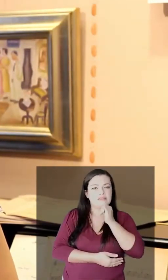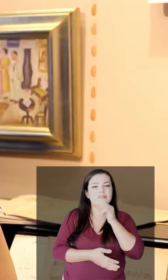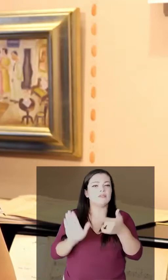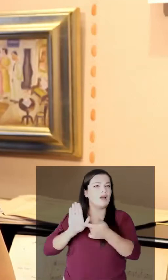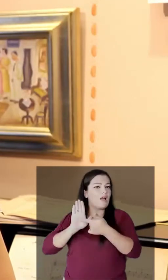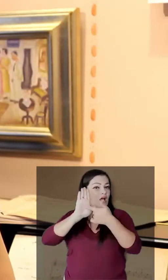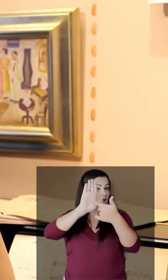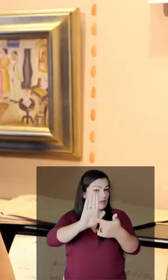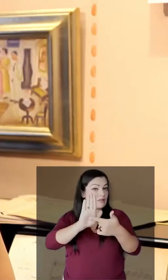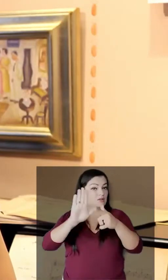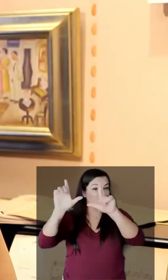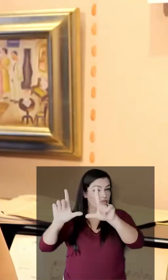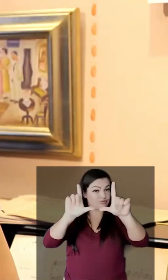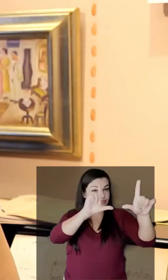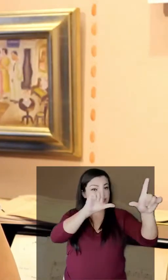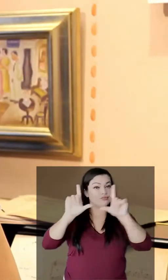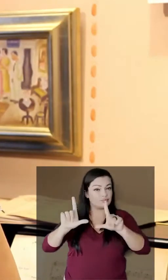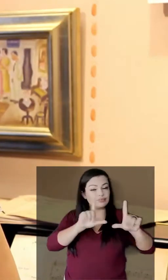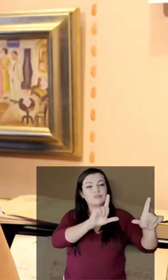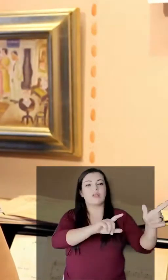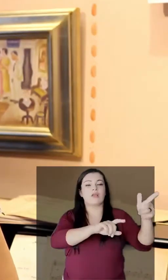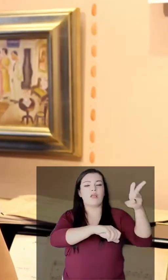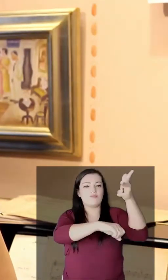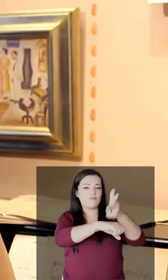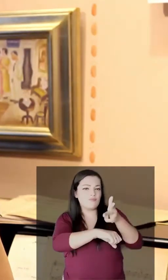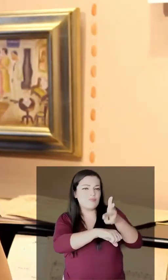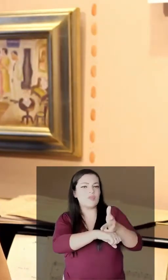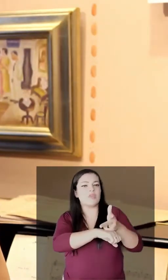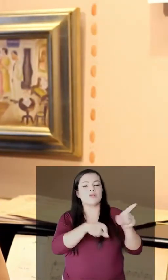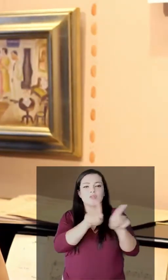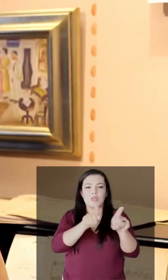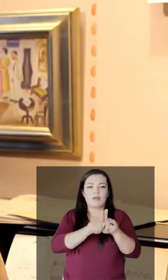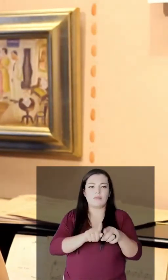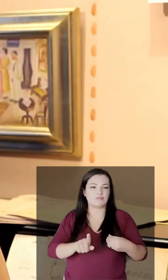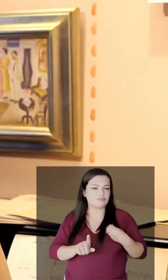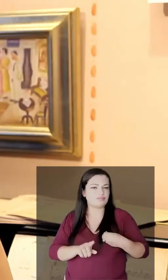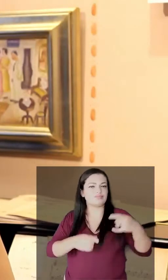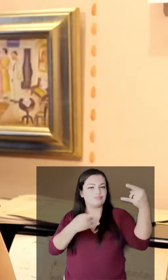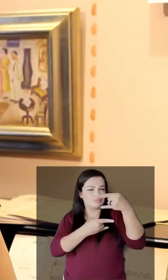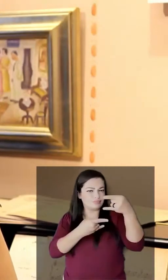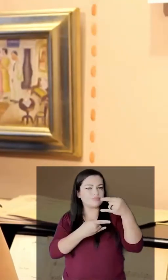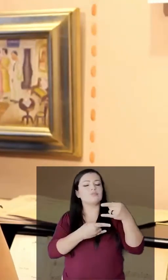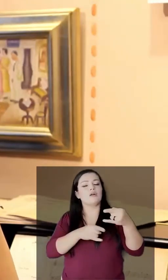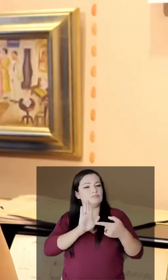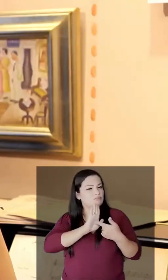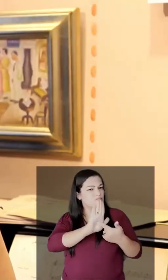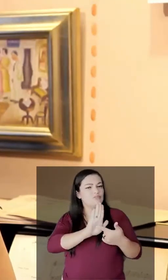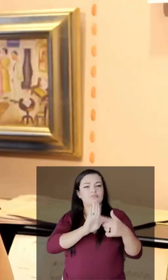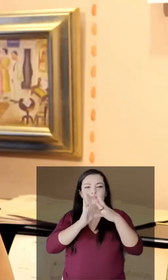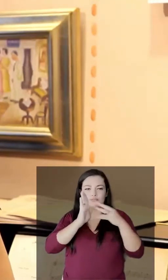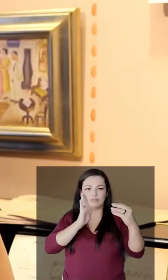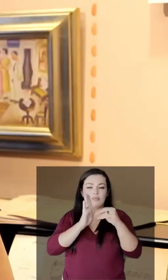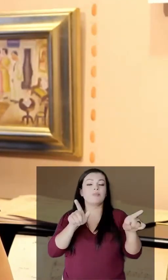têm sido tratados nesses vídeos gravados e também em transmissões ao vivo, e além